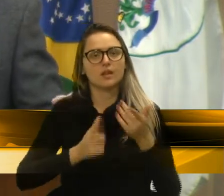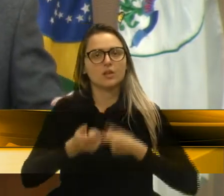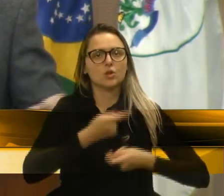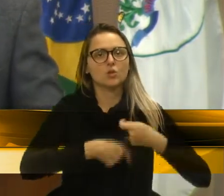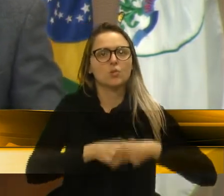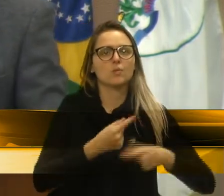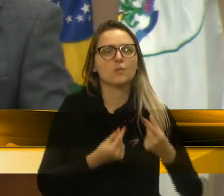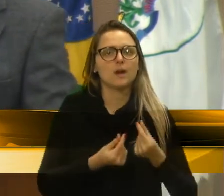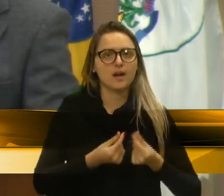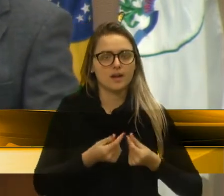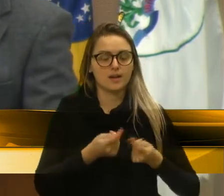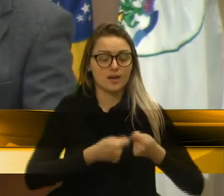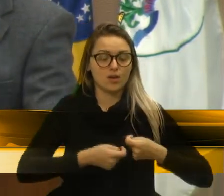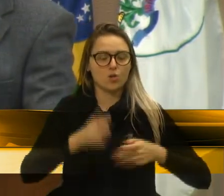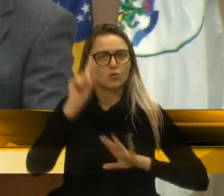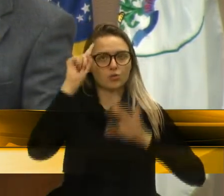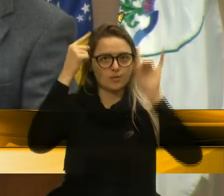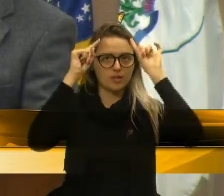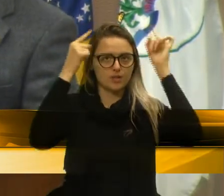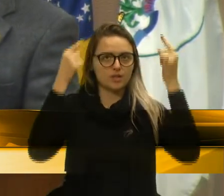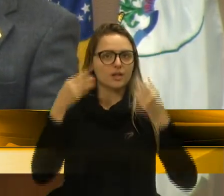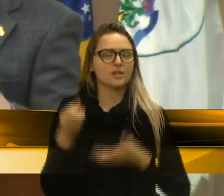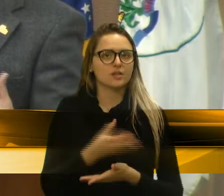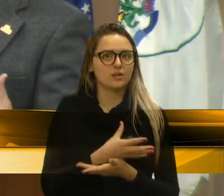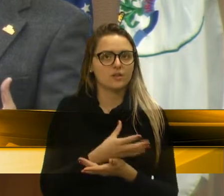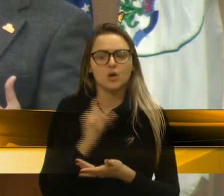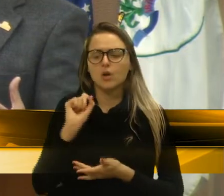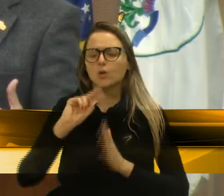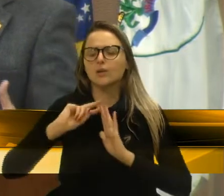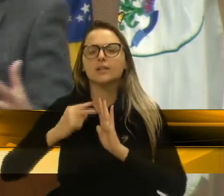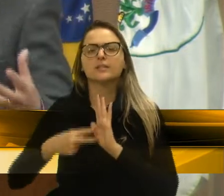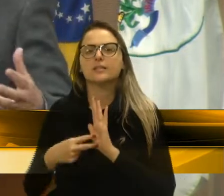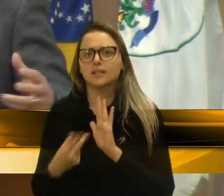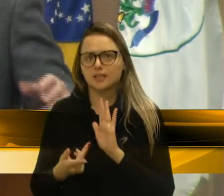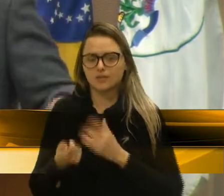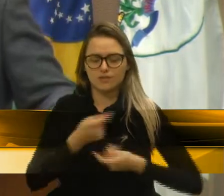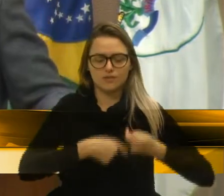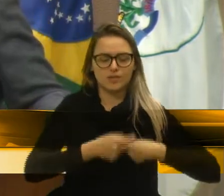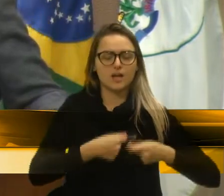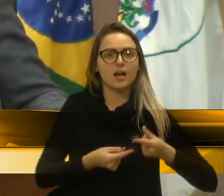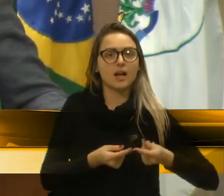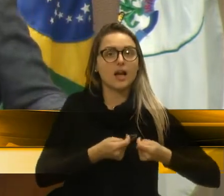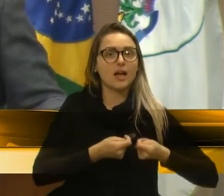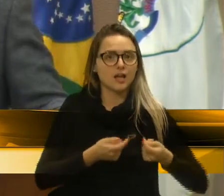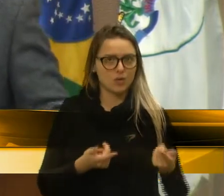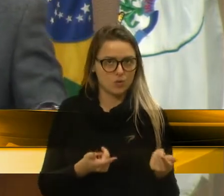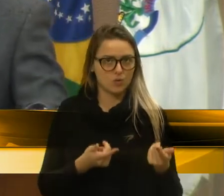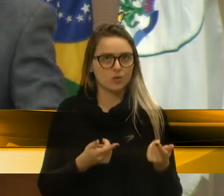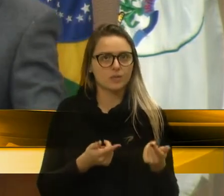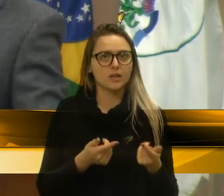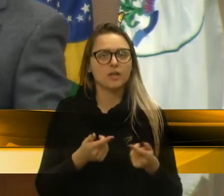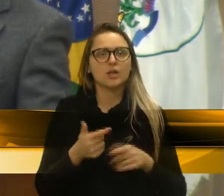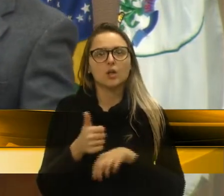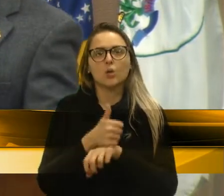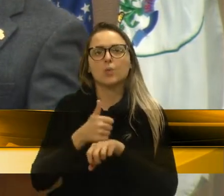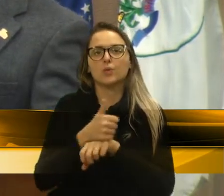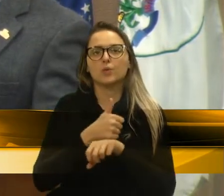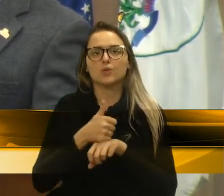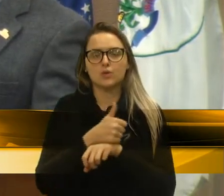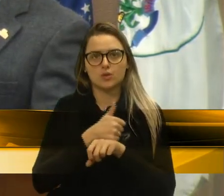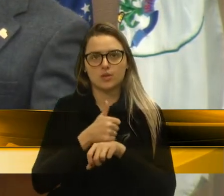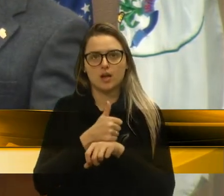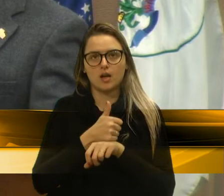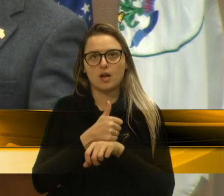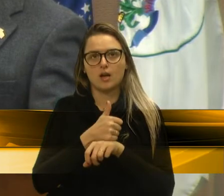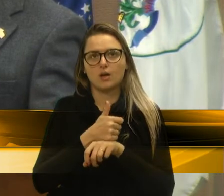extrema importância. E o que vem a ser esta economia criativa? Segundo um especialista inglês,